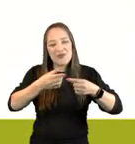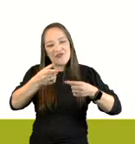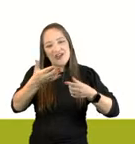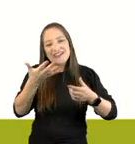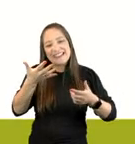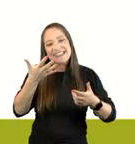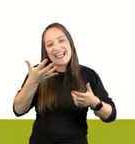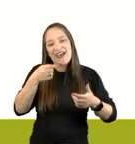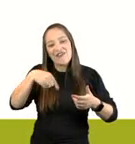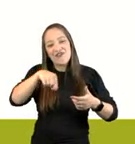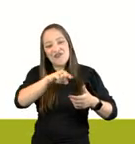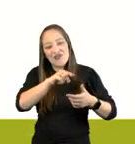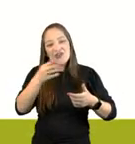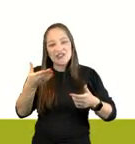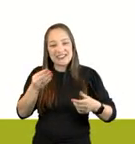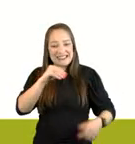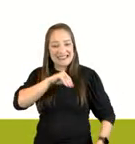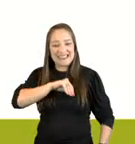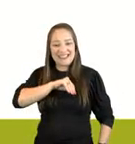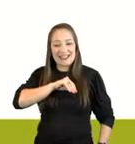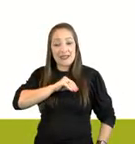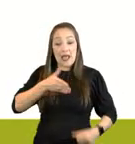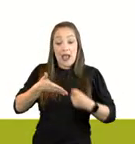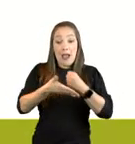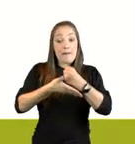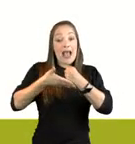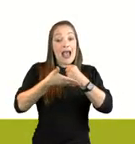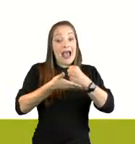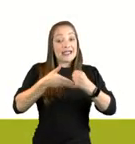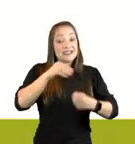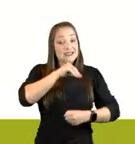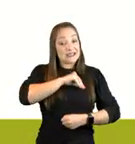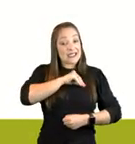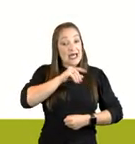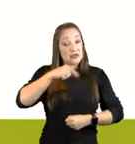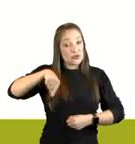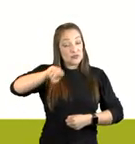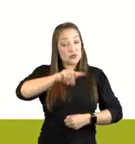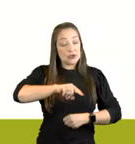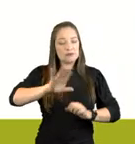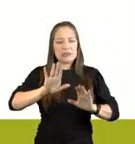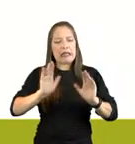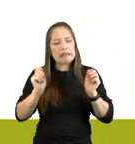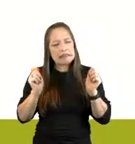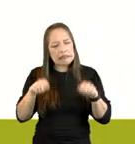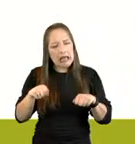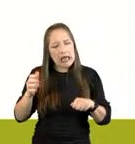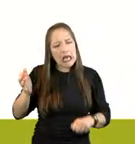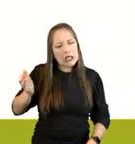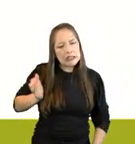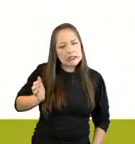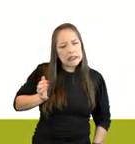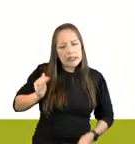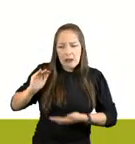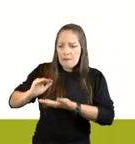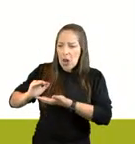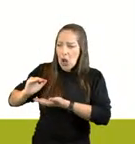pelo menos, que é o piso salarial de vocês. Né? Será que é possível construir uma riqueza ganhando esse valor?